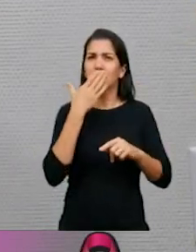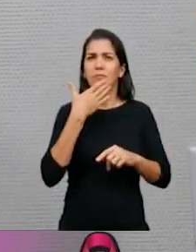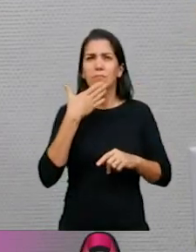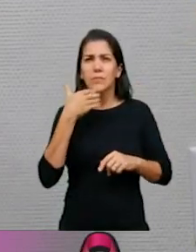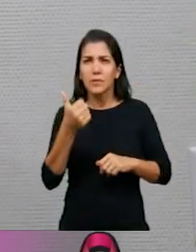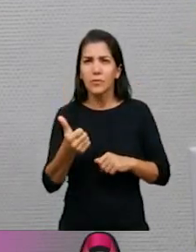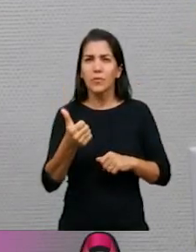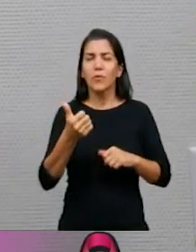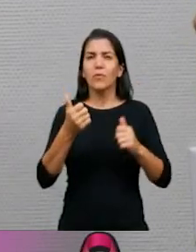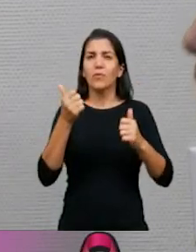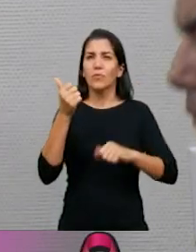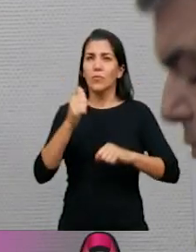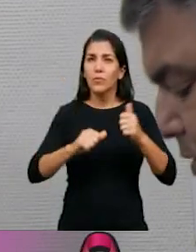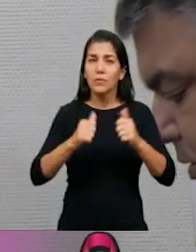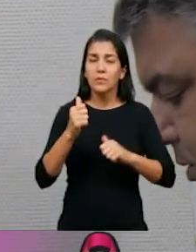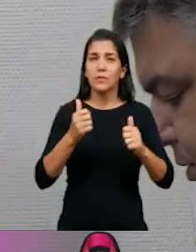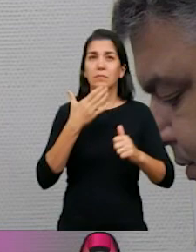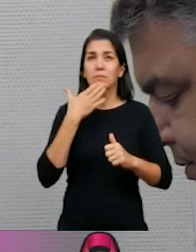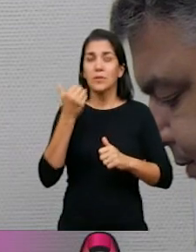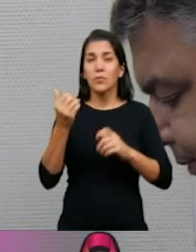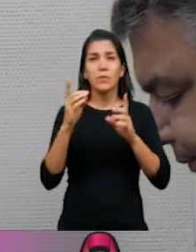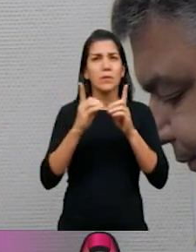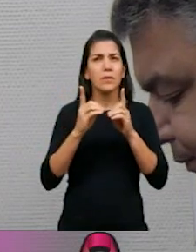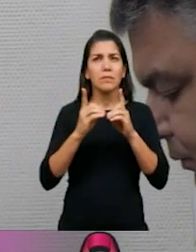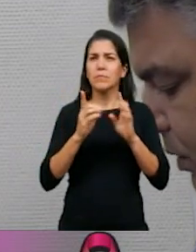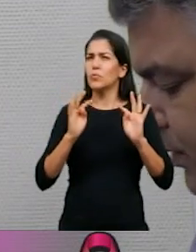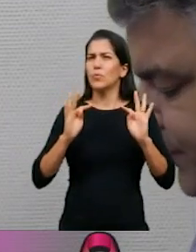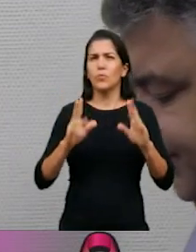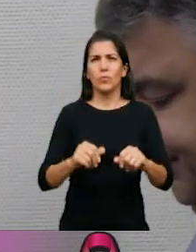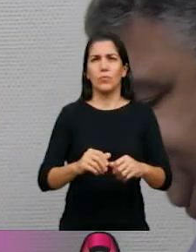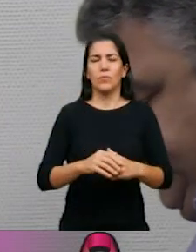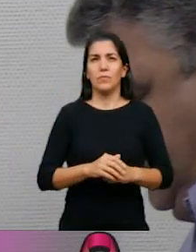pedir qualidade, pedir melhor atendimento. Já reclamaram todos.